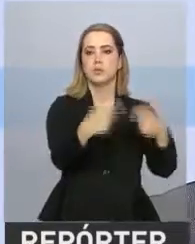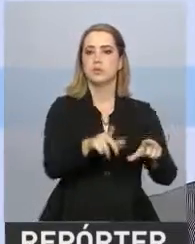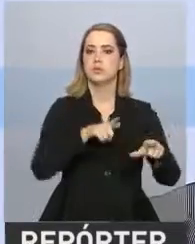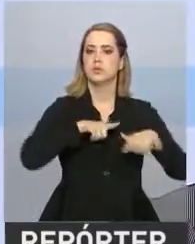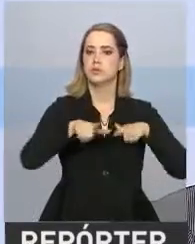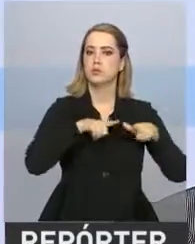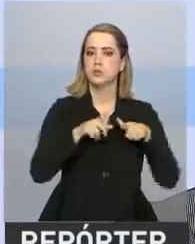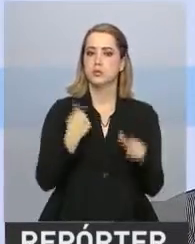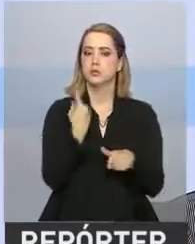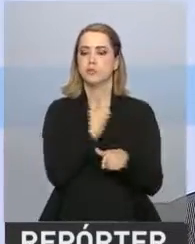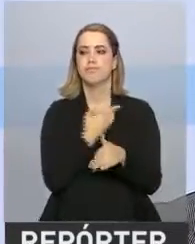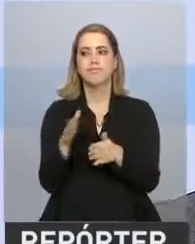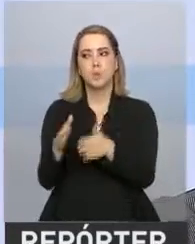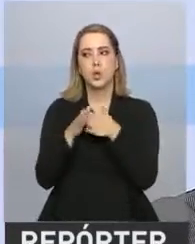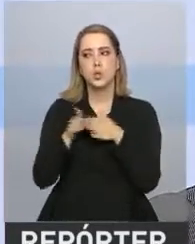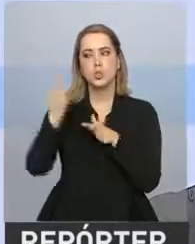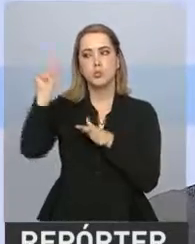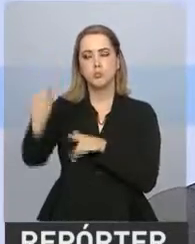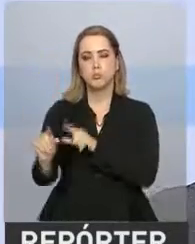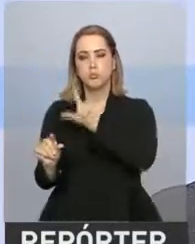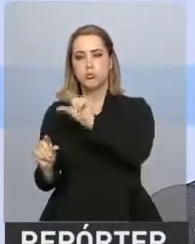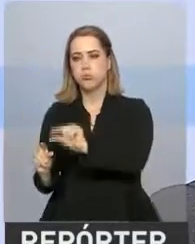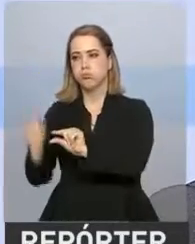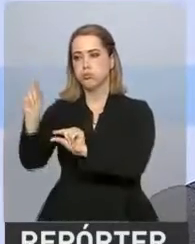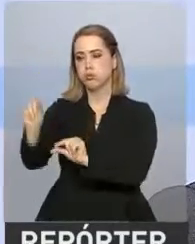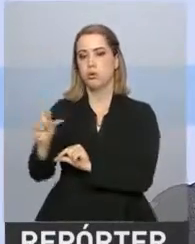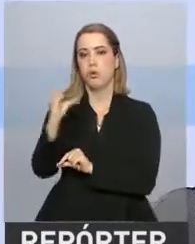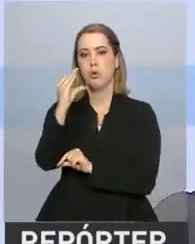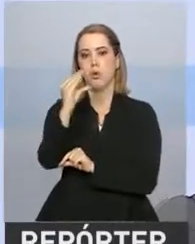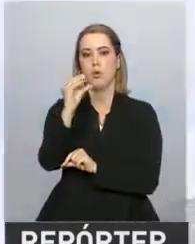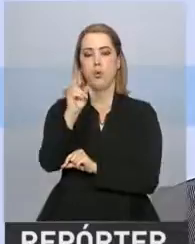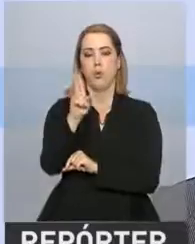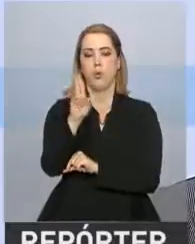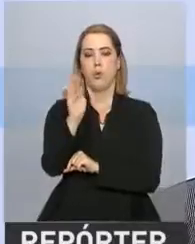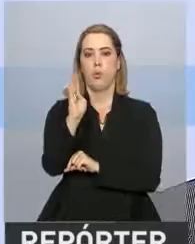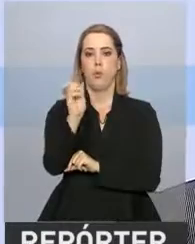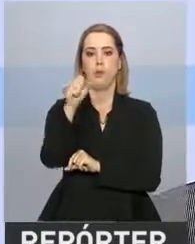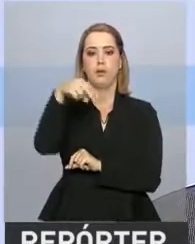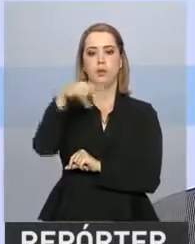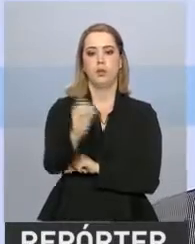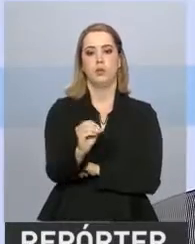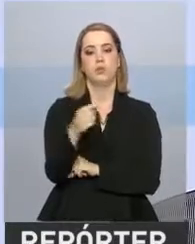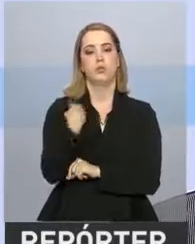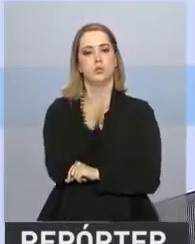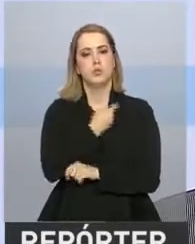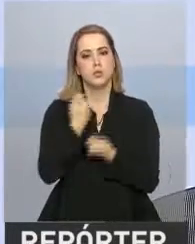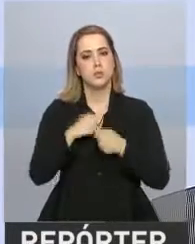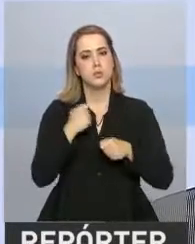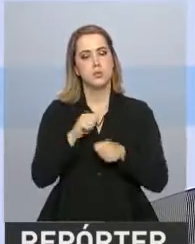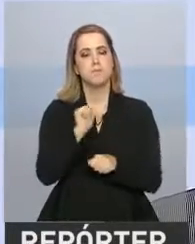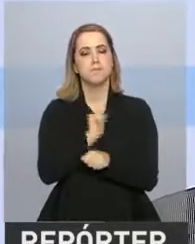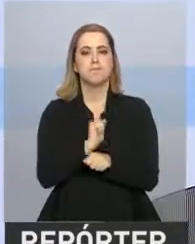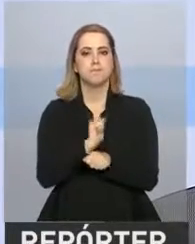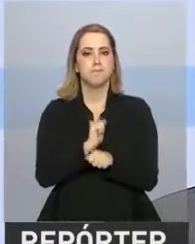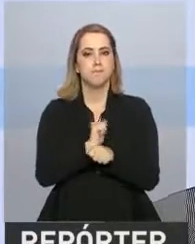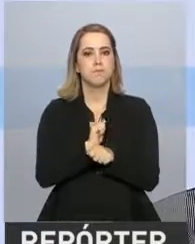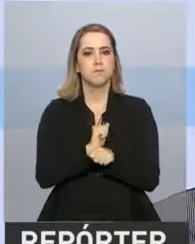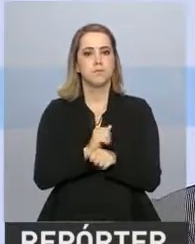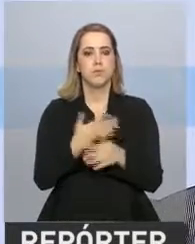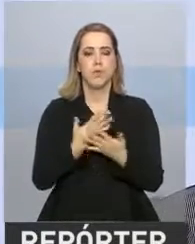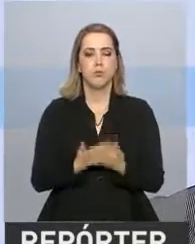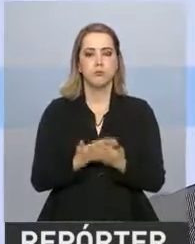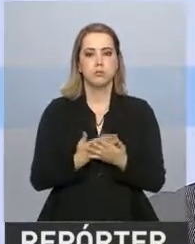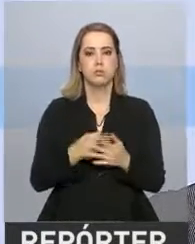de médicos cubanos que completam seus 3 anos de permanência. Então nós precisamos ter paciência e aguardar que